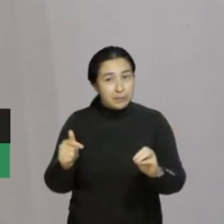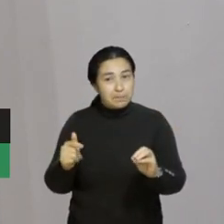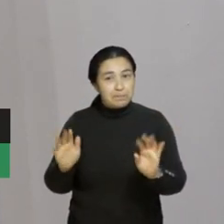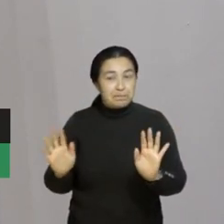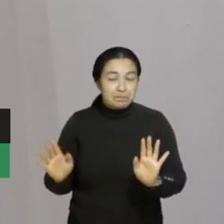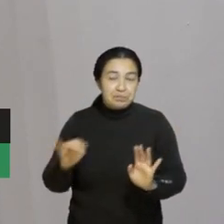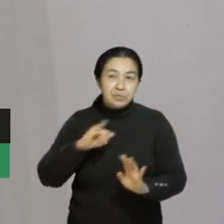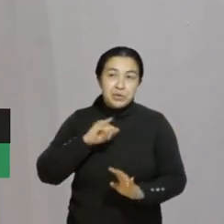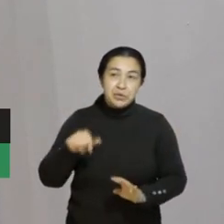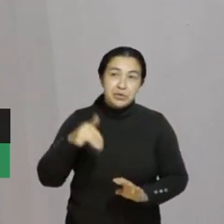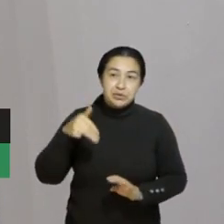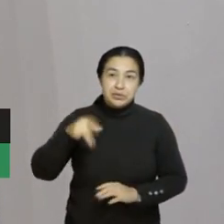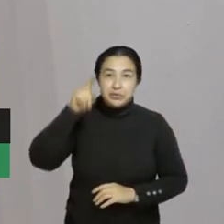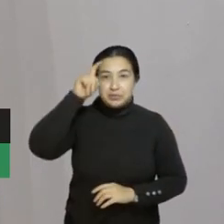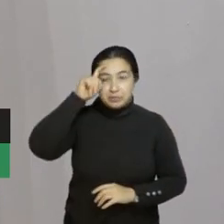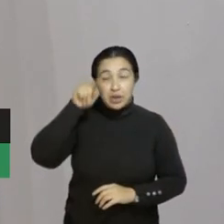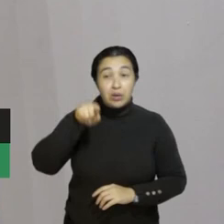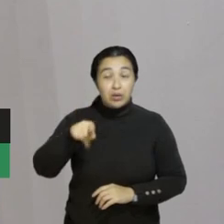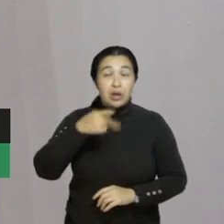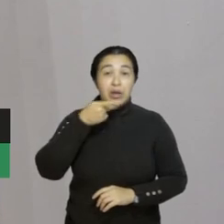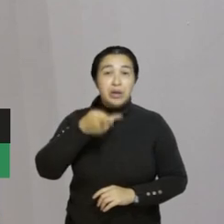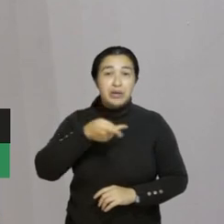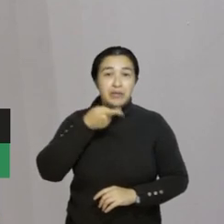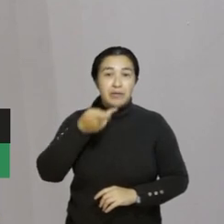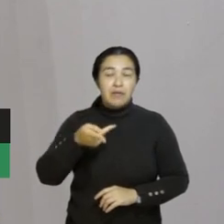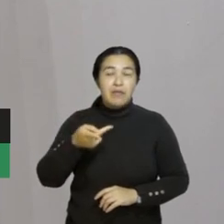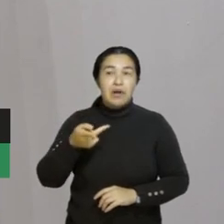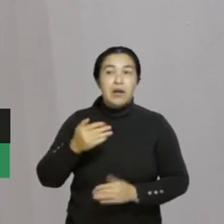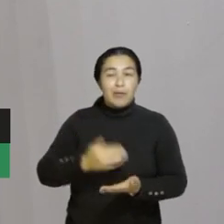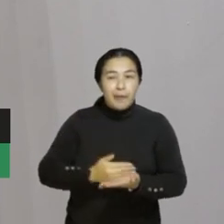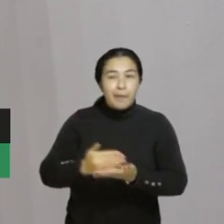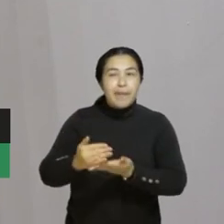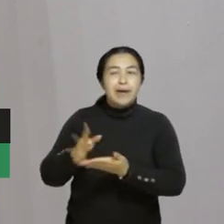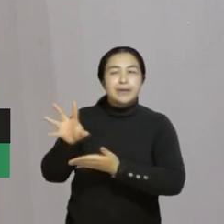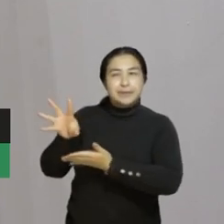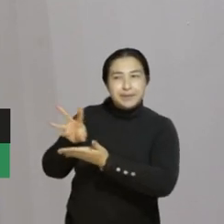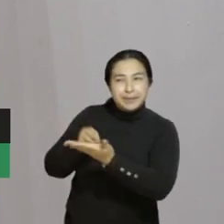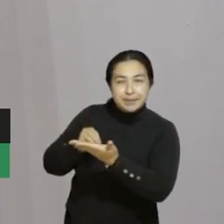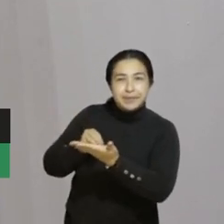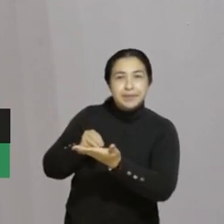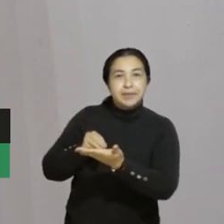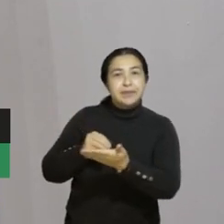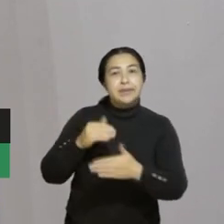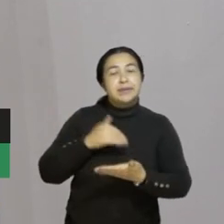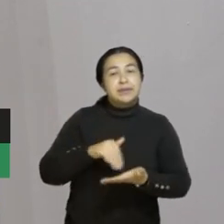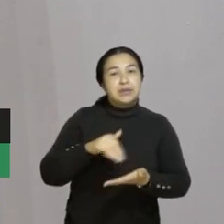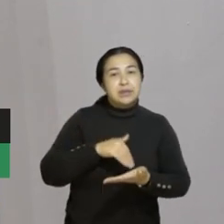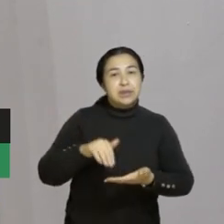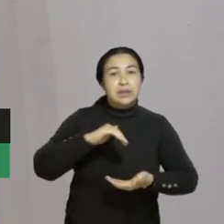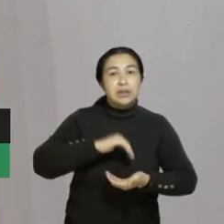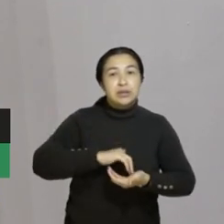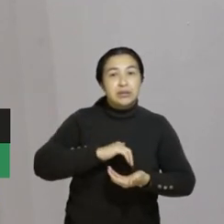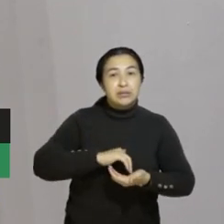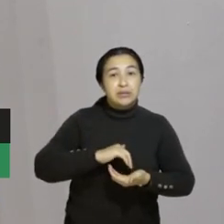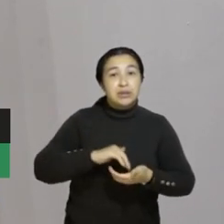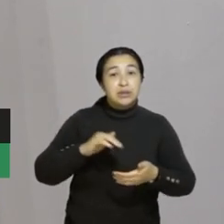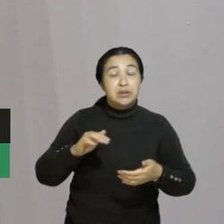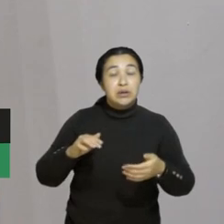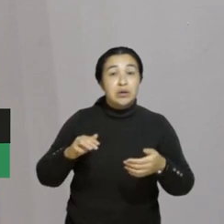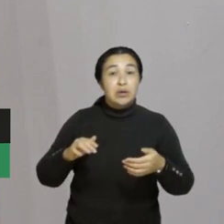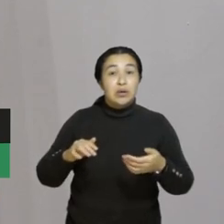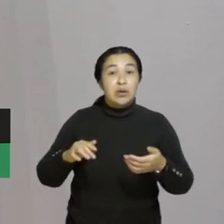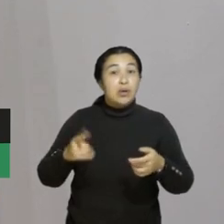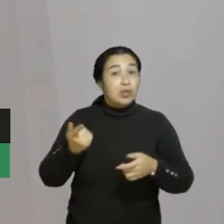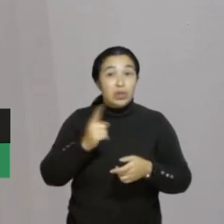e eu começo a adotar essa ideia, de que a Secretaria de Defesa Civil deixa de ser uma Secretaria de